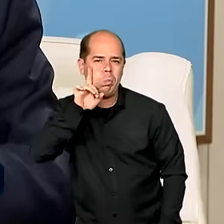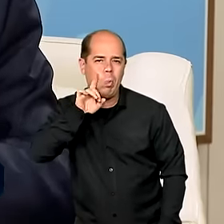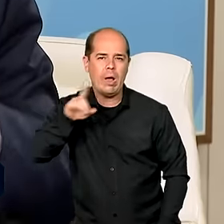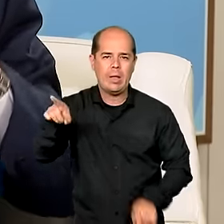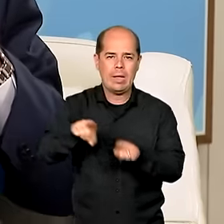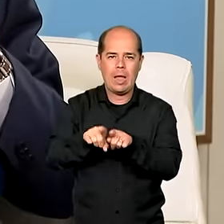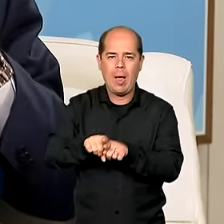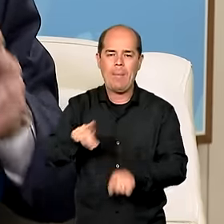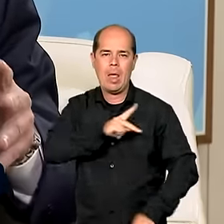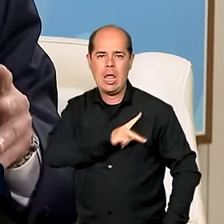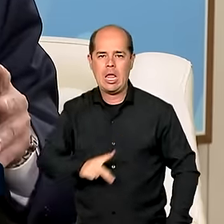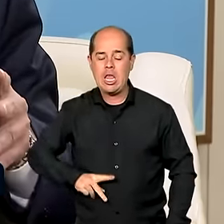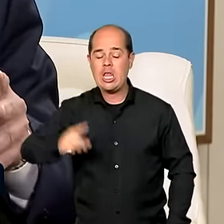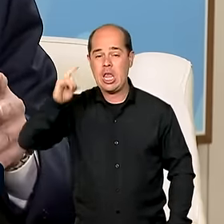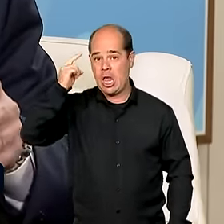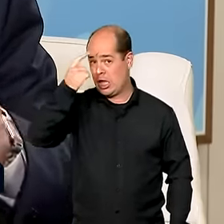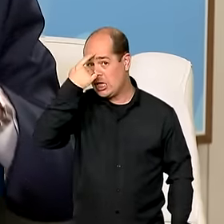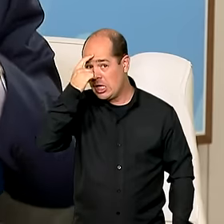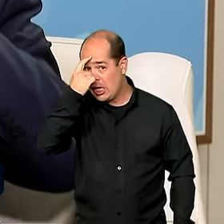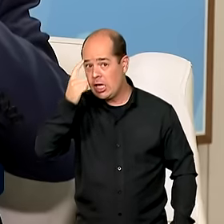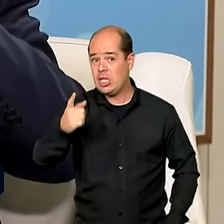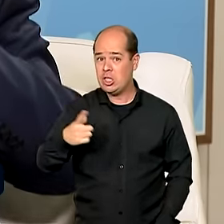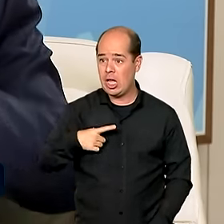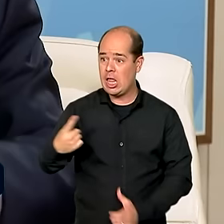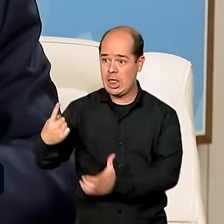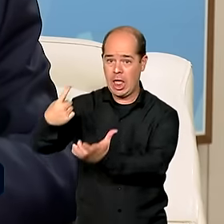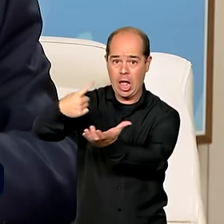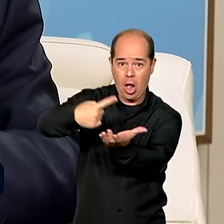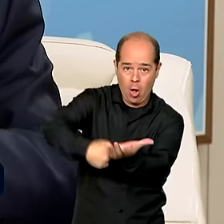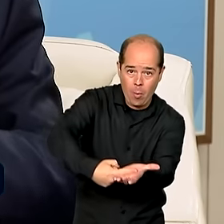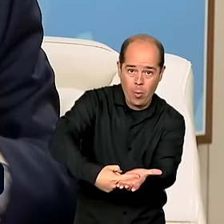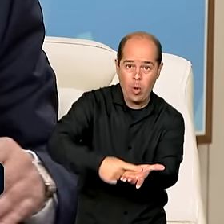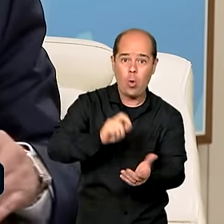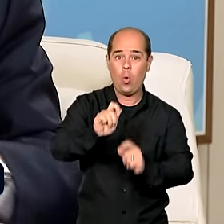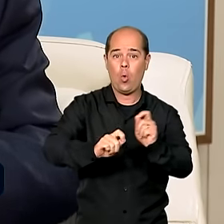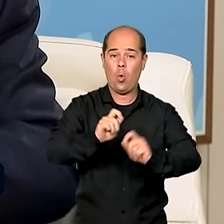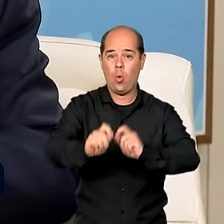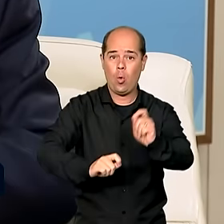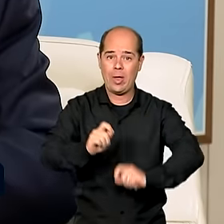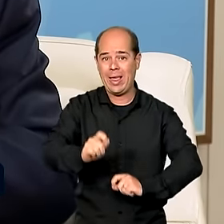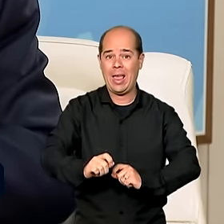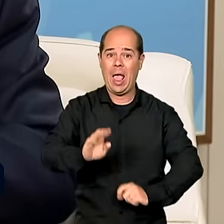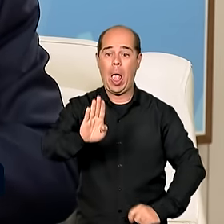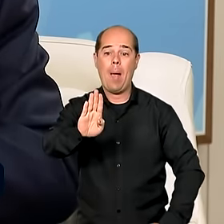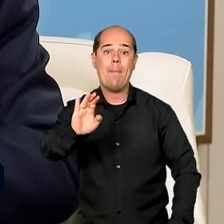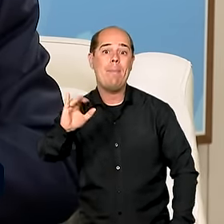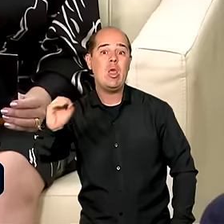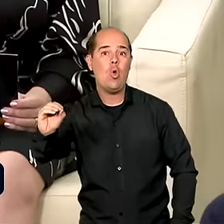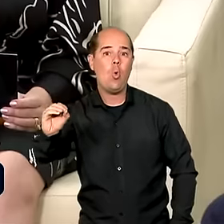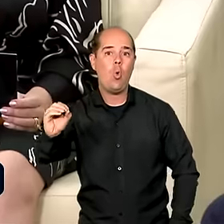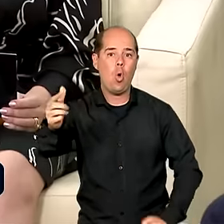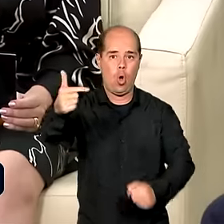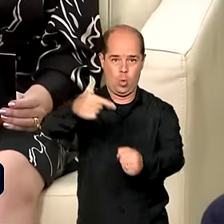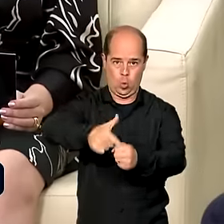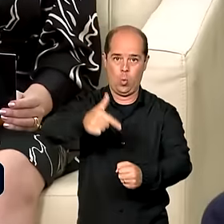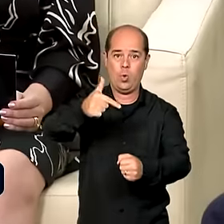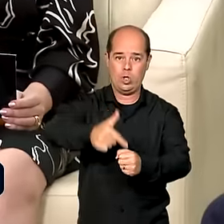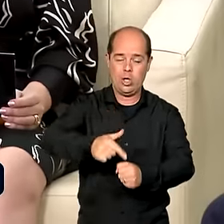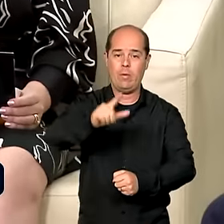o objetivo de despoluição reduzir emissão de carbono e geração de emprego